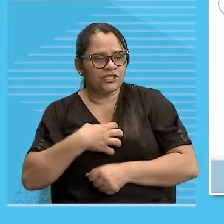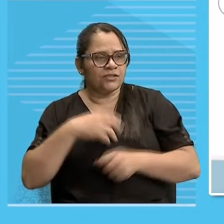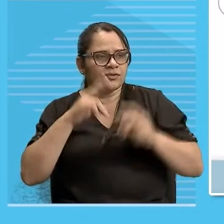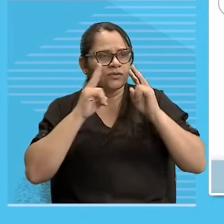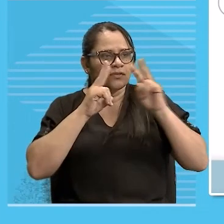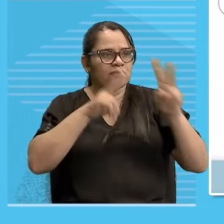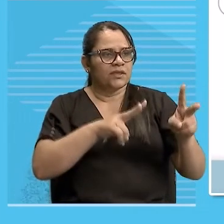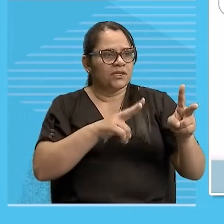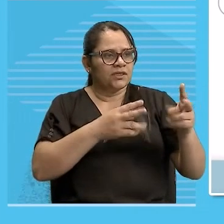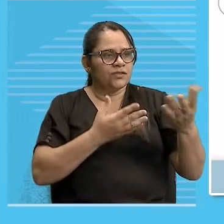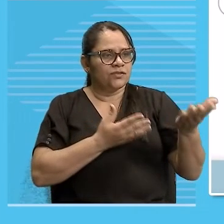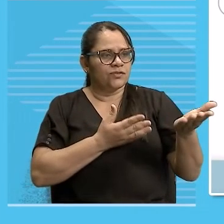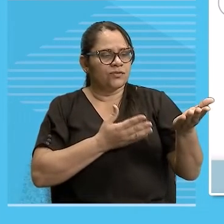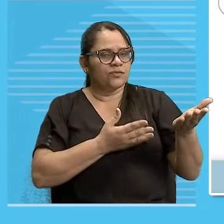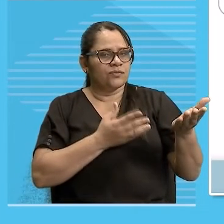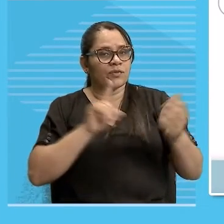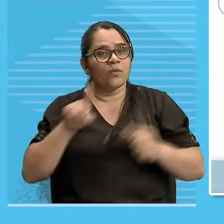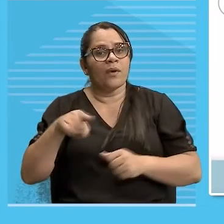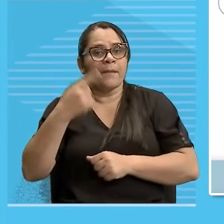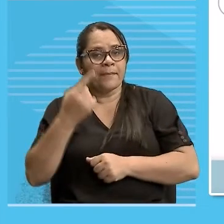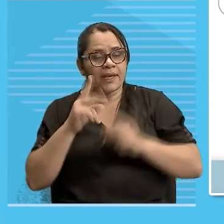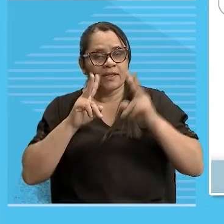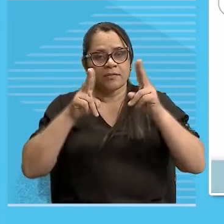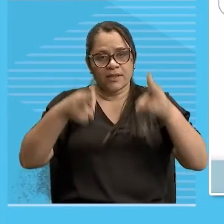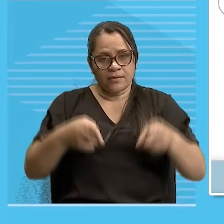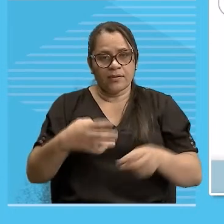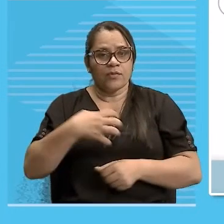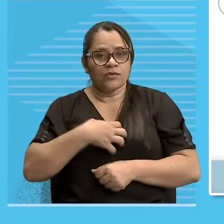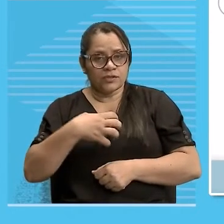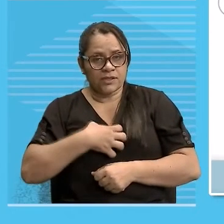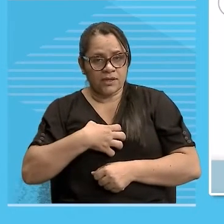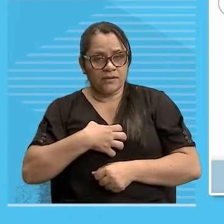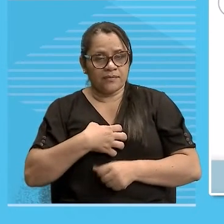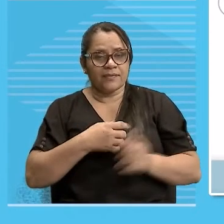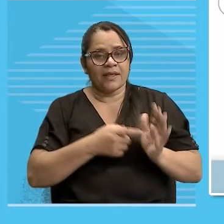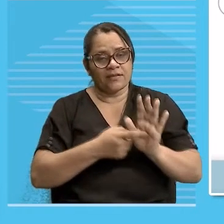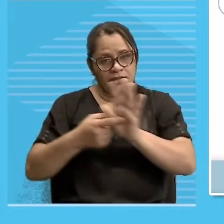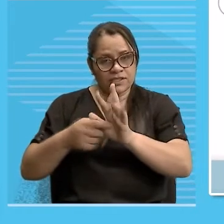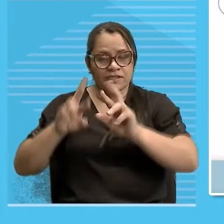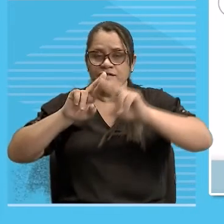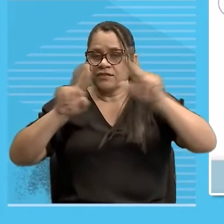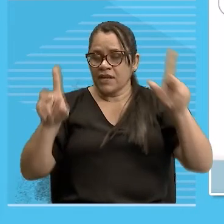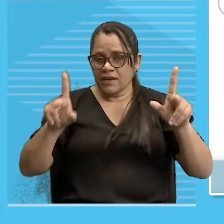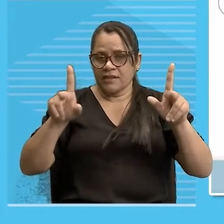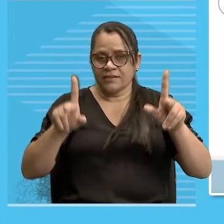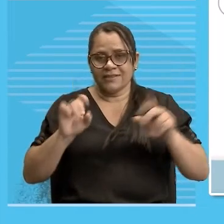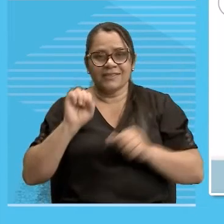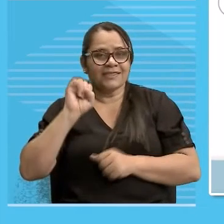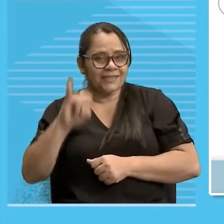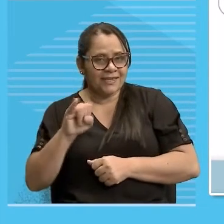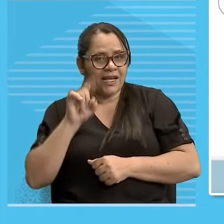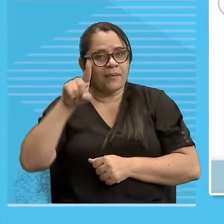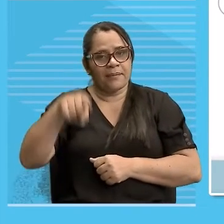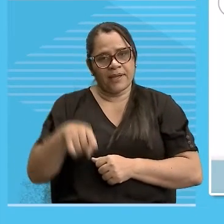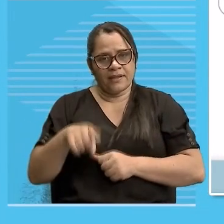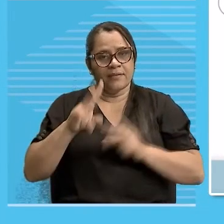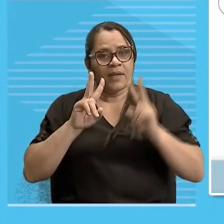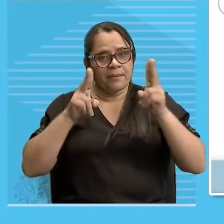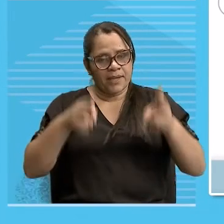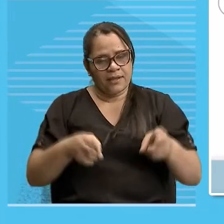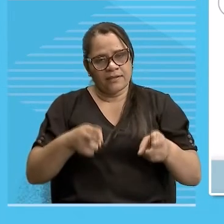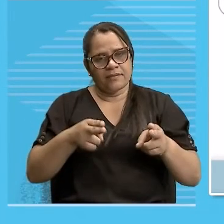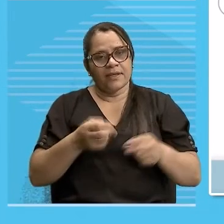Uma mesma interjeição pode exprimir estados emotivos diferentes. Se é a mesma interjeição, como a gente já vê exemplos